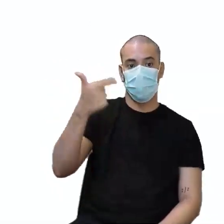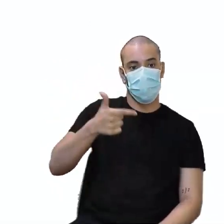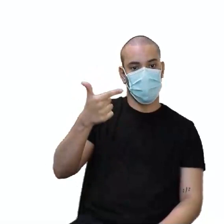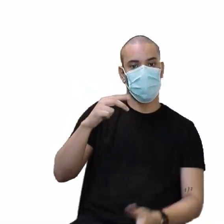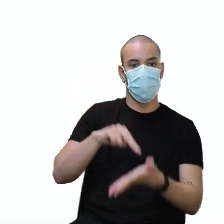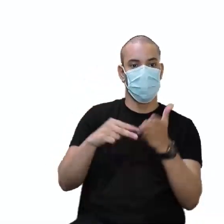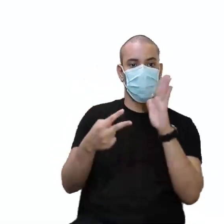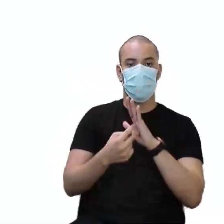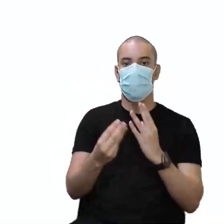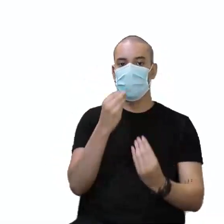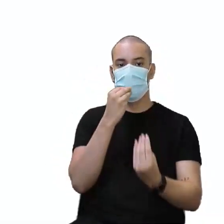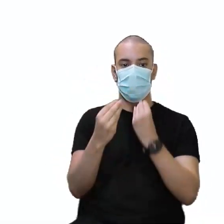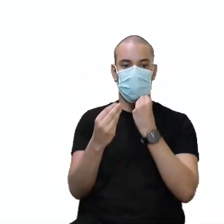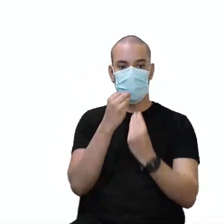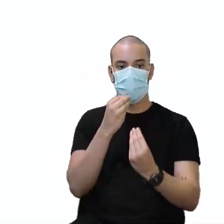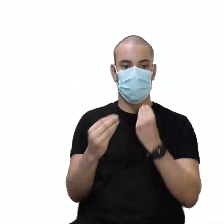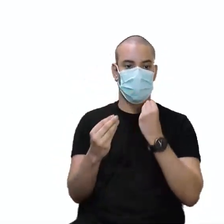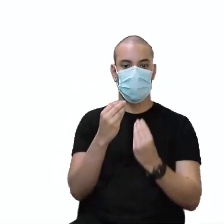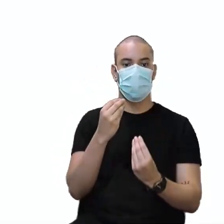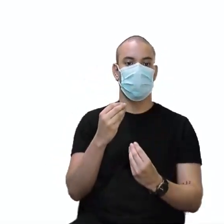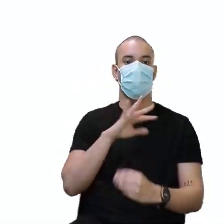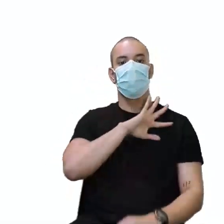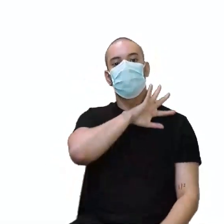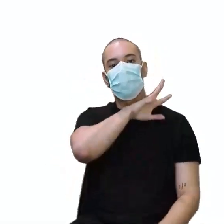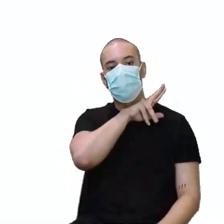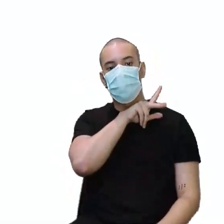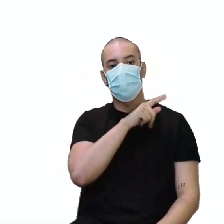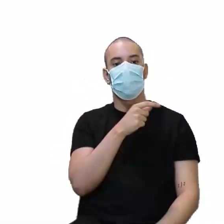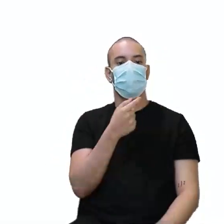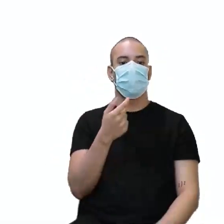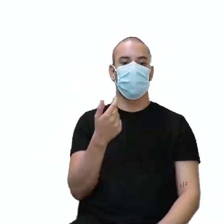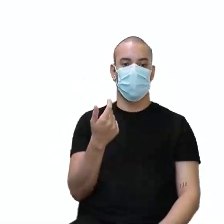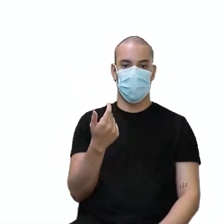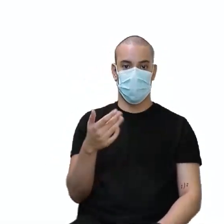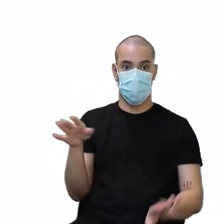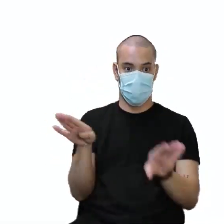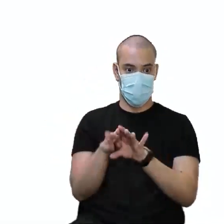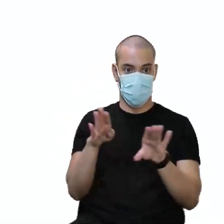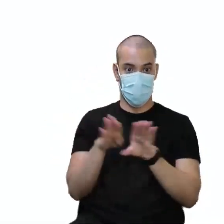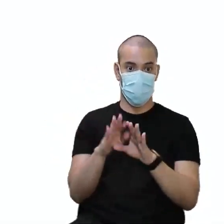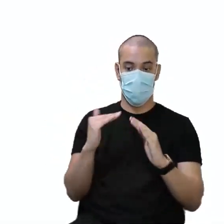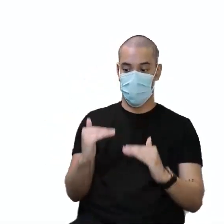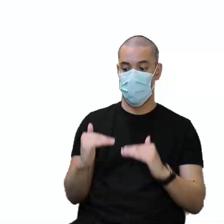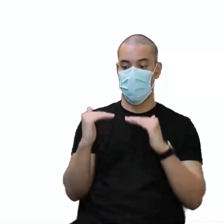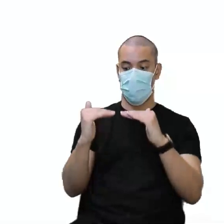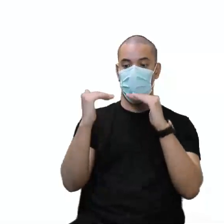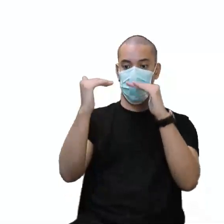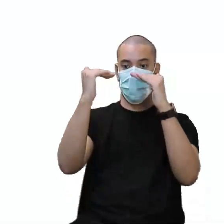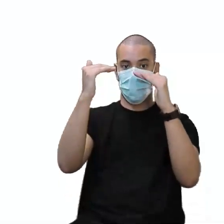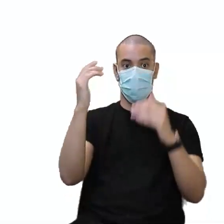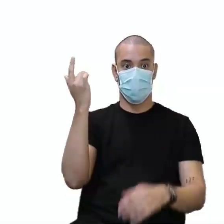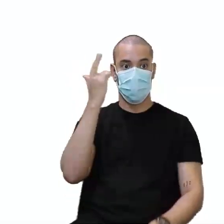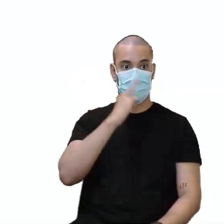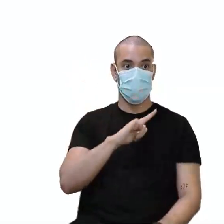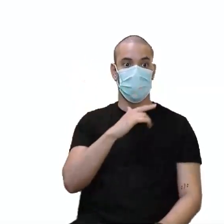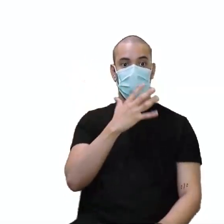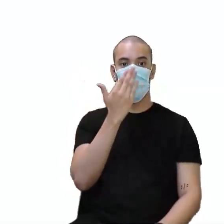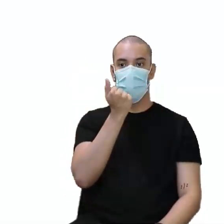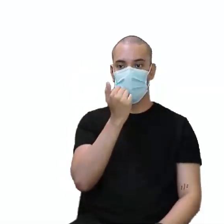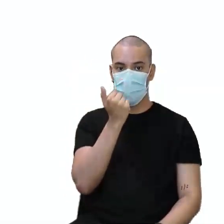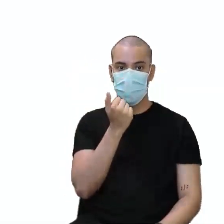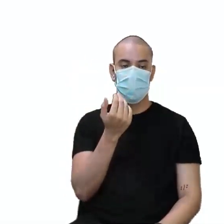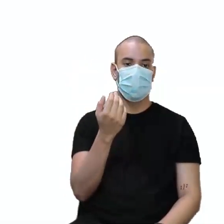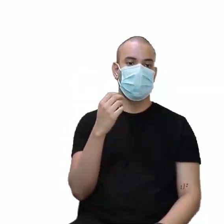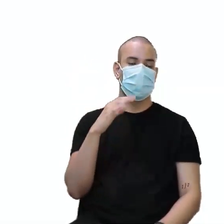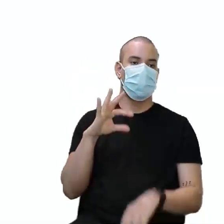alimentar dos herbívoros, animais que se alimentam das plantas, dos vegetais. E assim sucessivamente você vai ter os carnívoros e pode ter